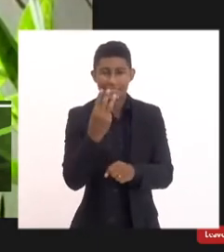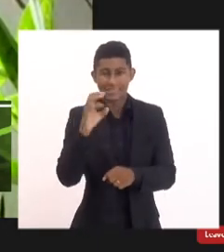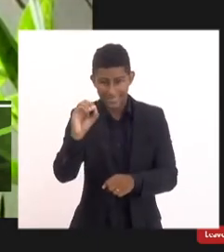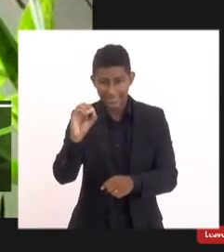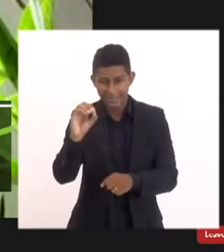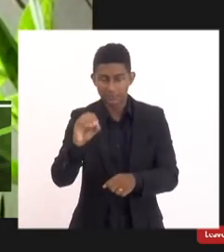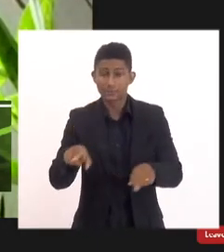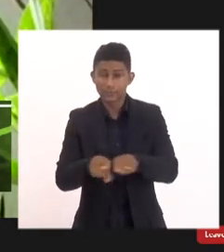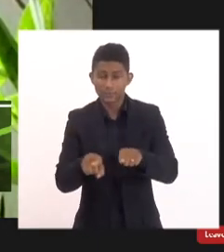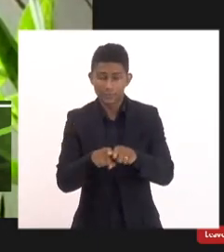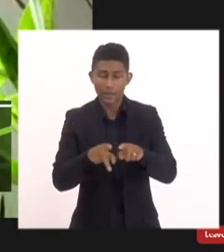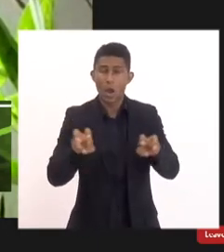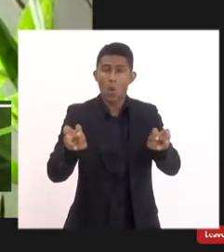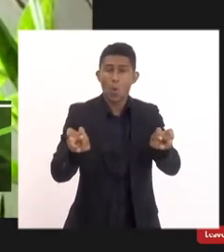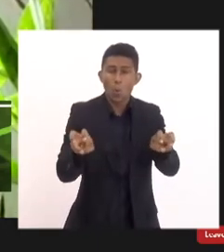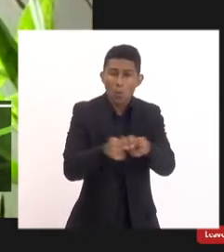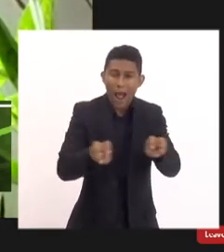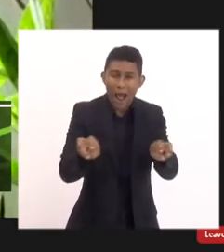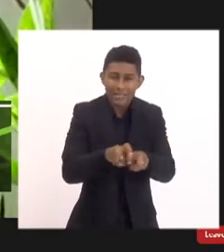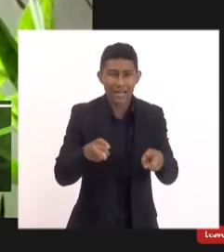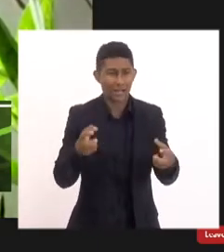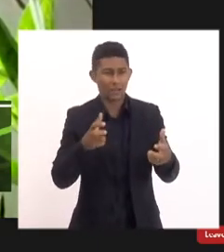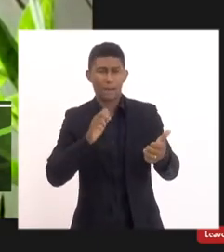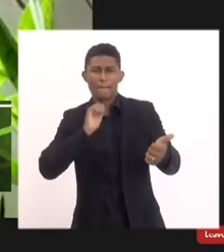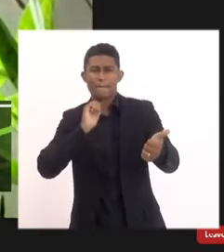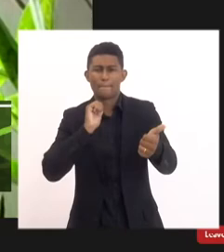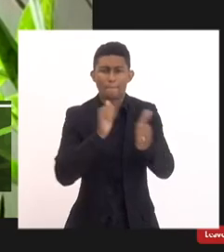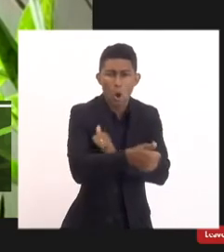de esportes, fora pátio,